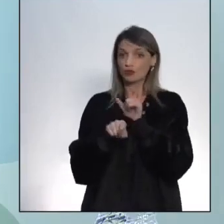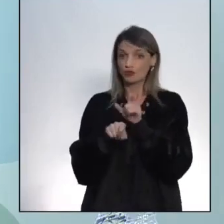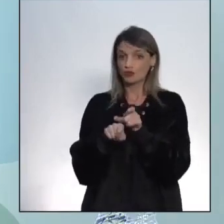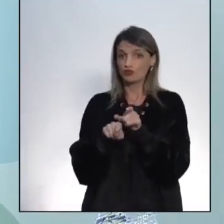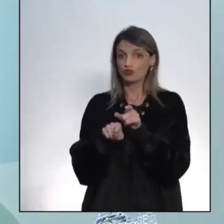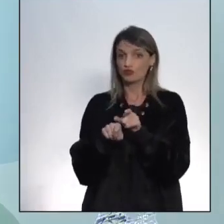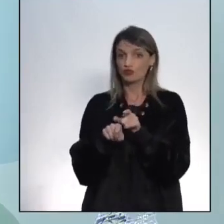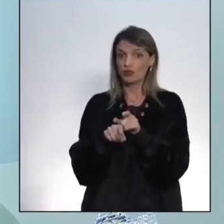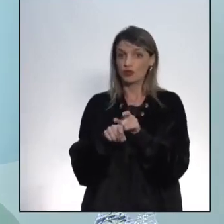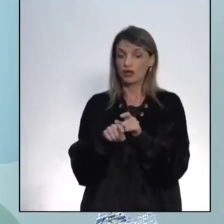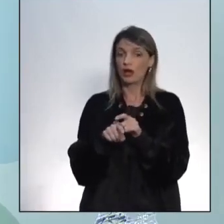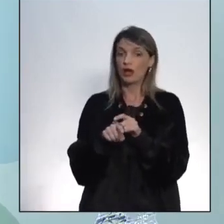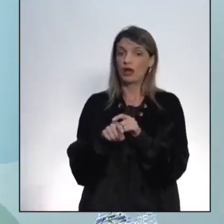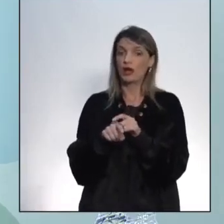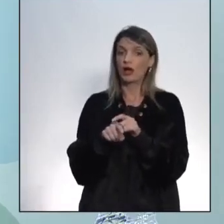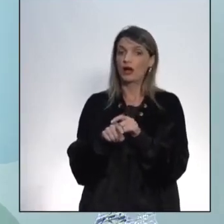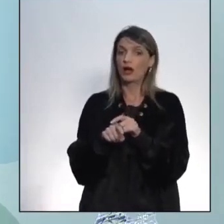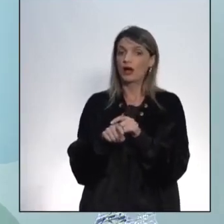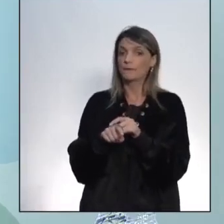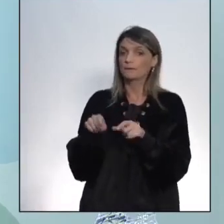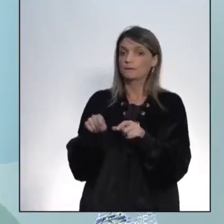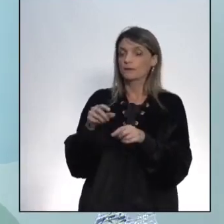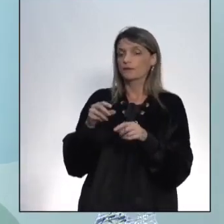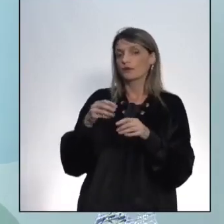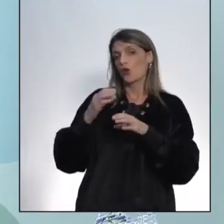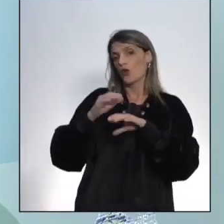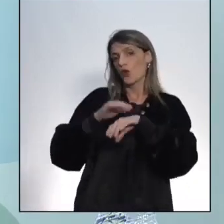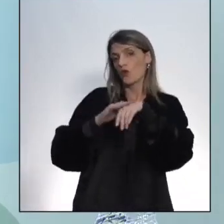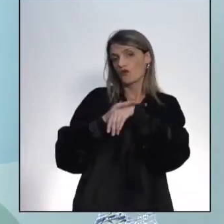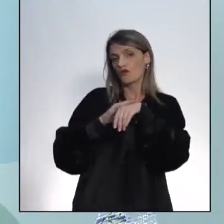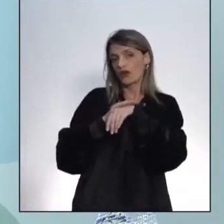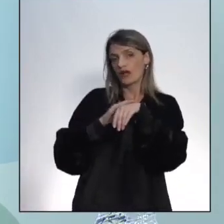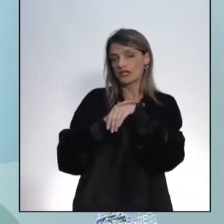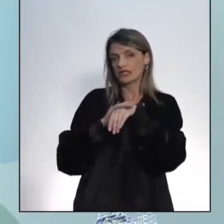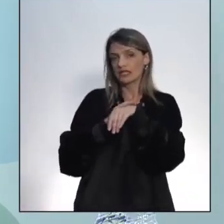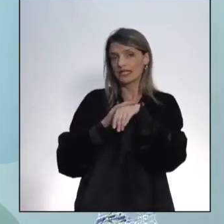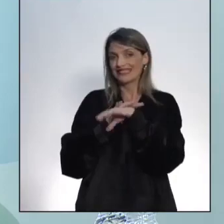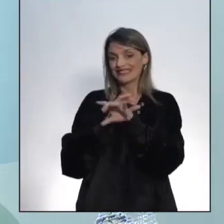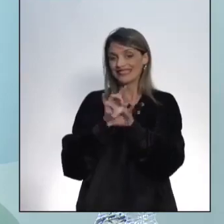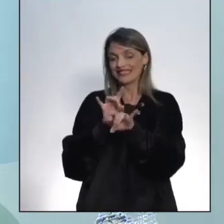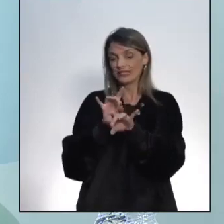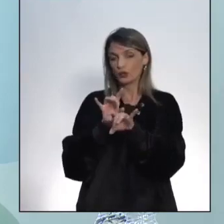associada a um comentário que nós fizemos lá no início sobre tecnologia ser meio e não fim.